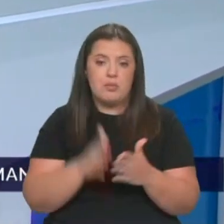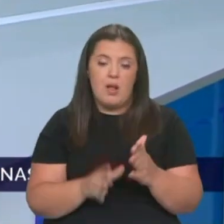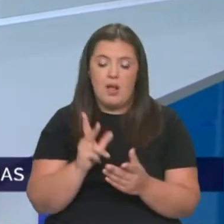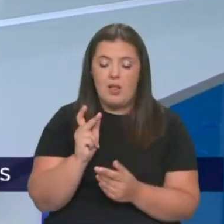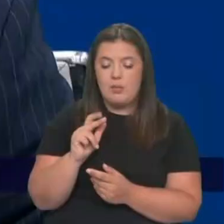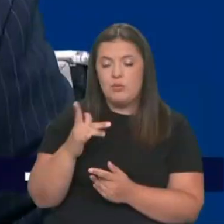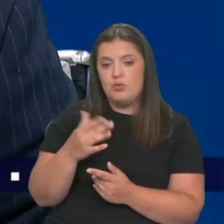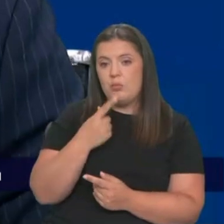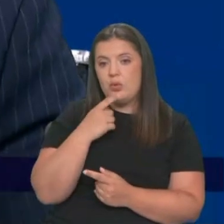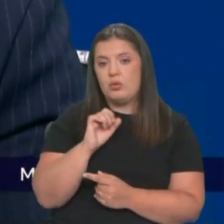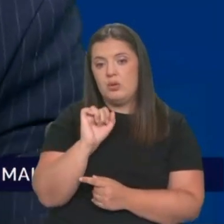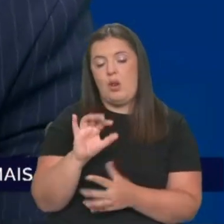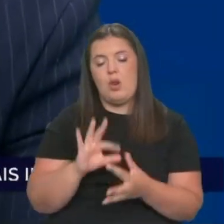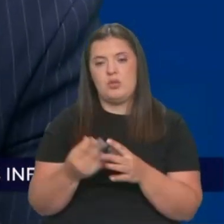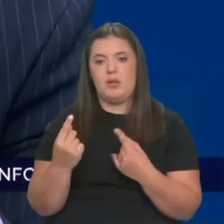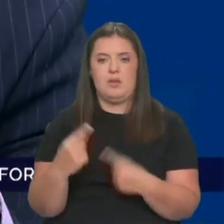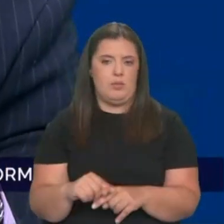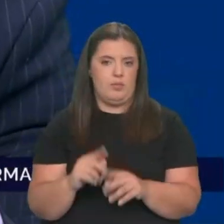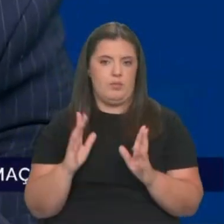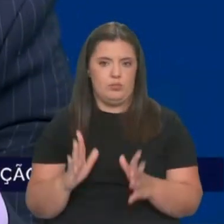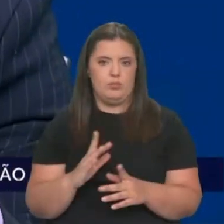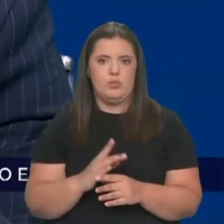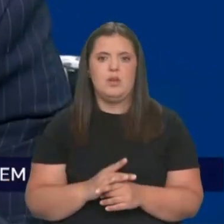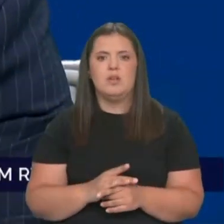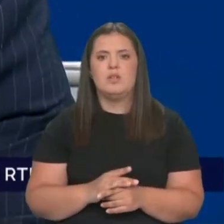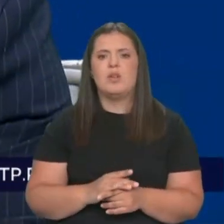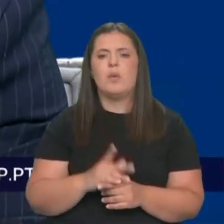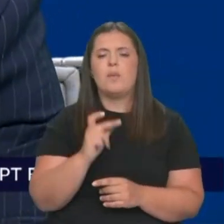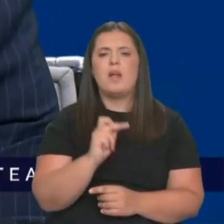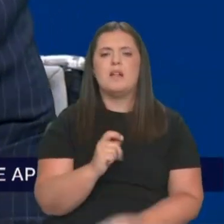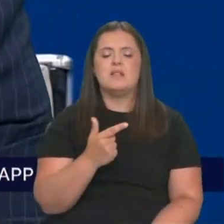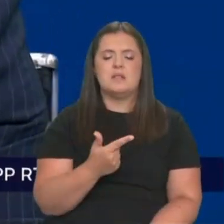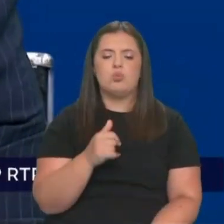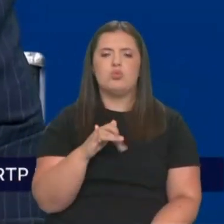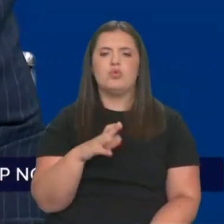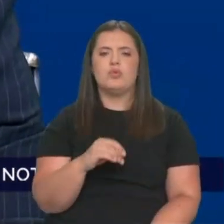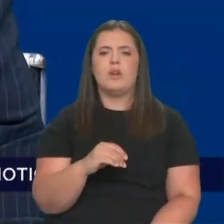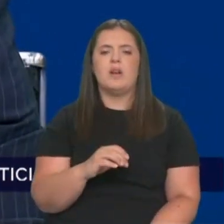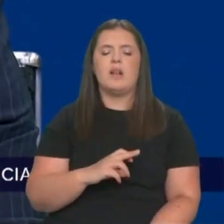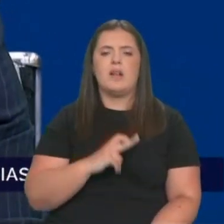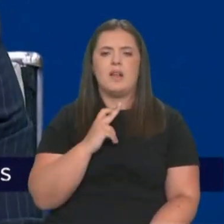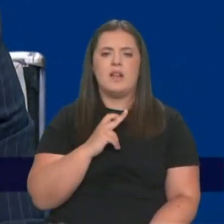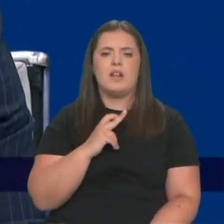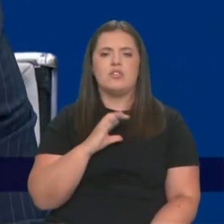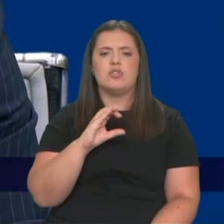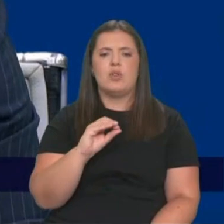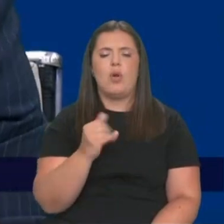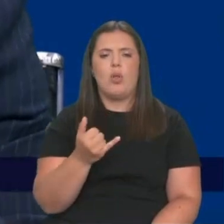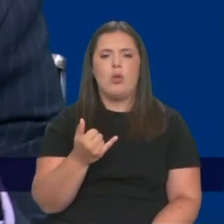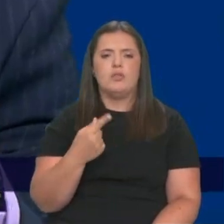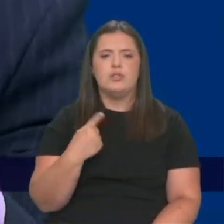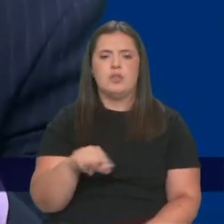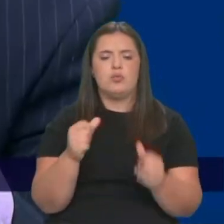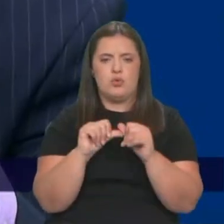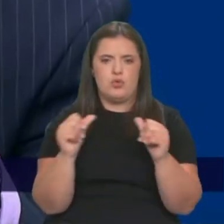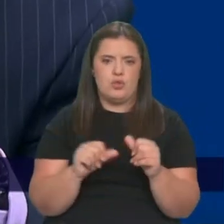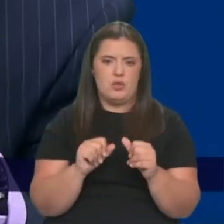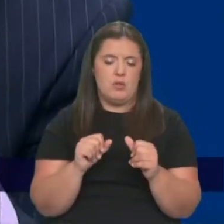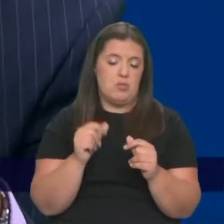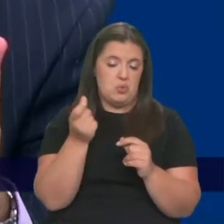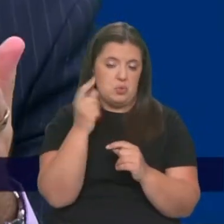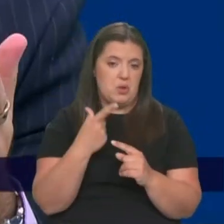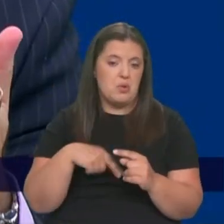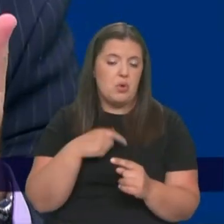tem toda a lógica pelo seguinte: que outras atmosferas ricas em dióxido de carbono nós temos também no nosso sistema solar, no passado ou no